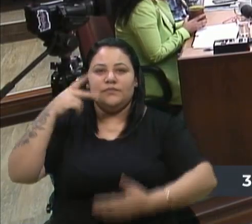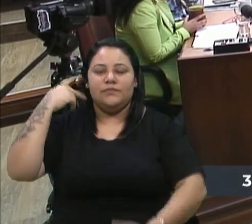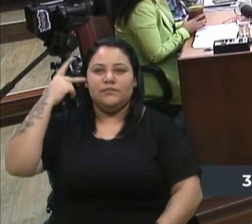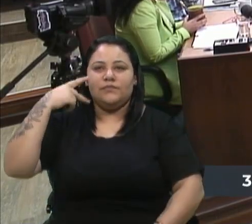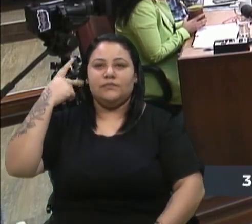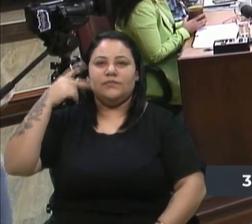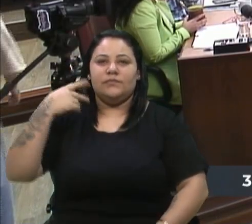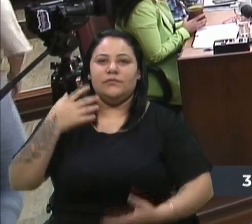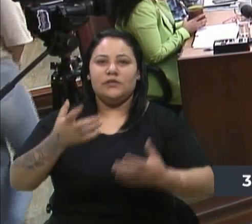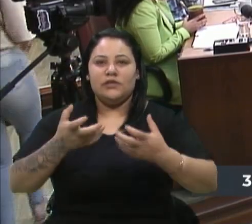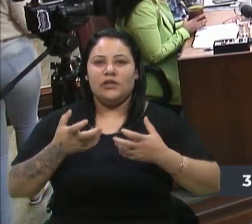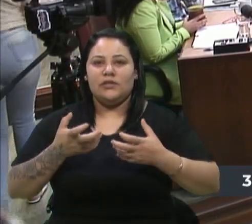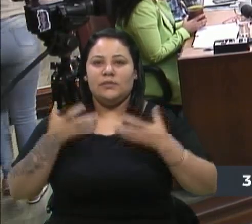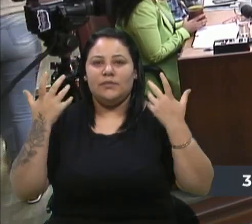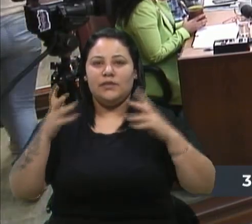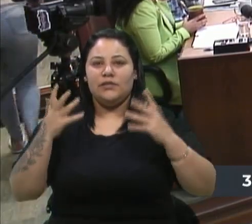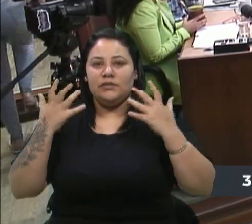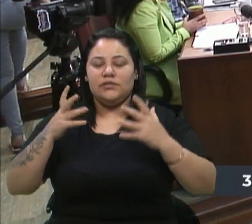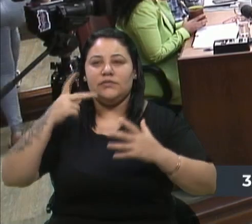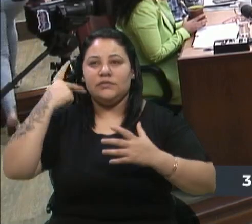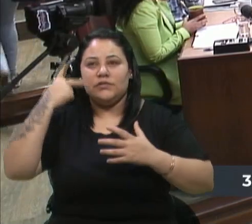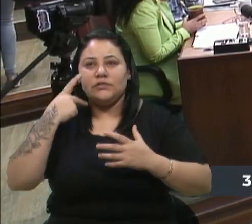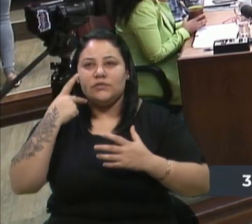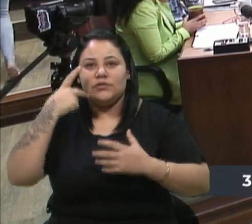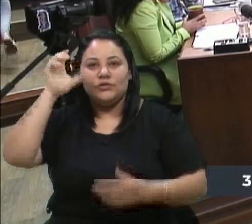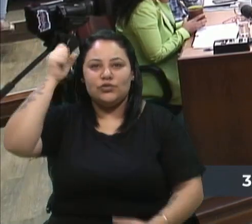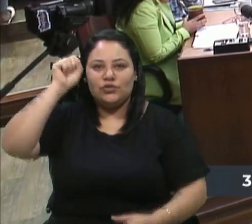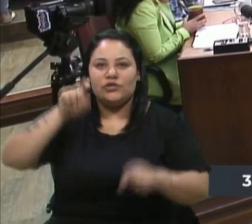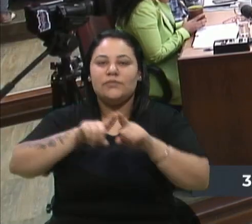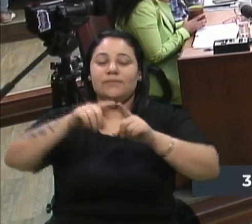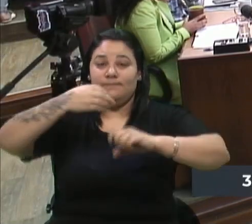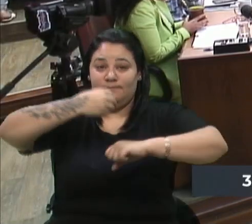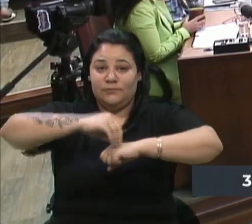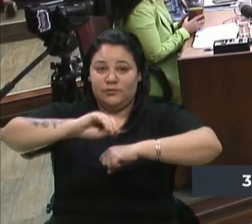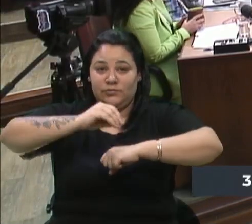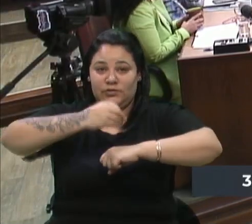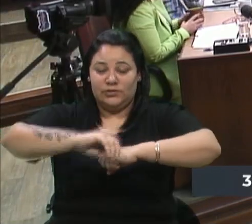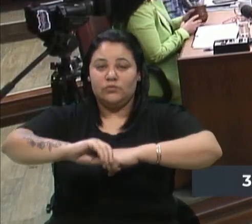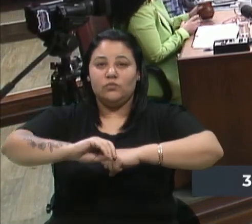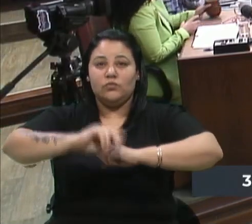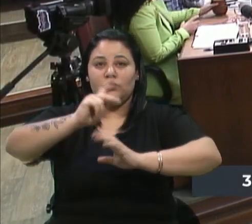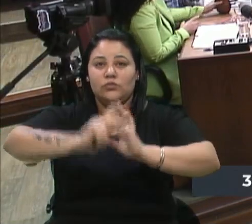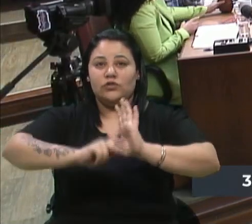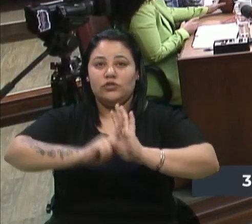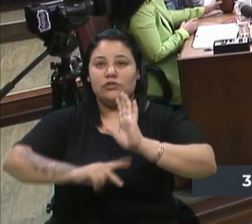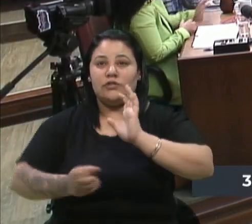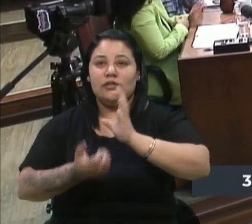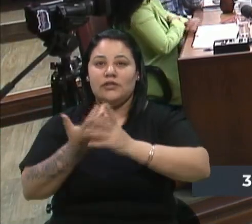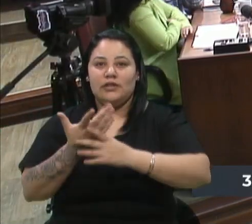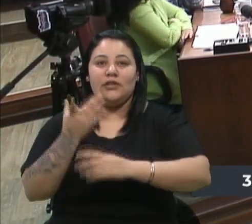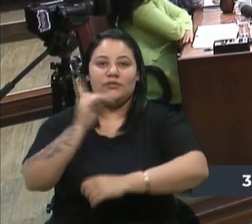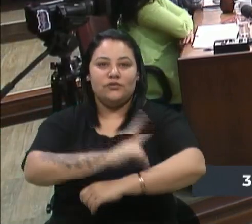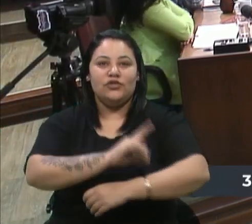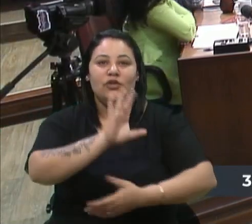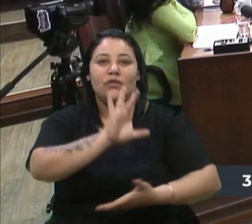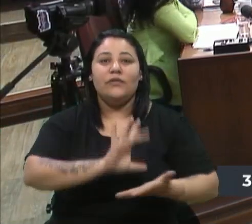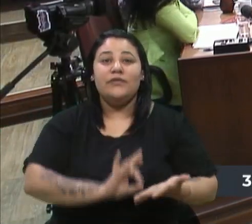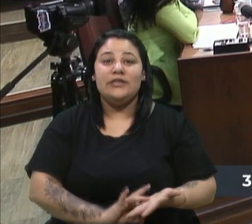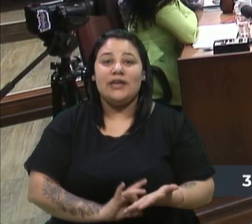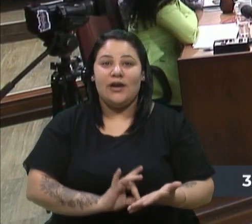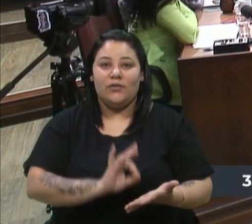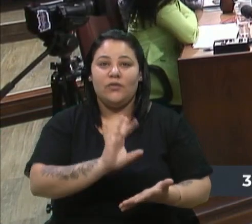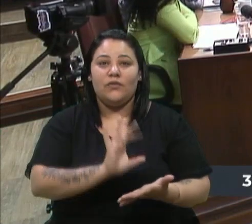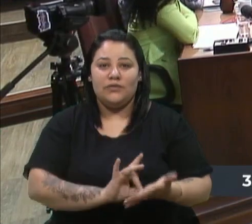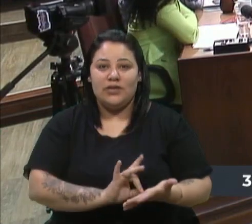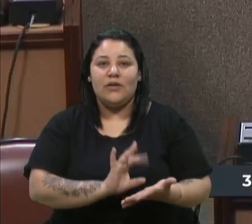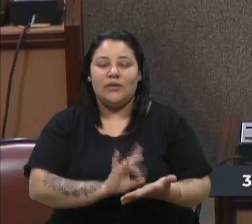quero parabenizar o vereador Xuxa pela indicação deste projeto que cria o Dia de